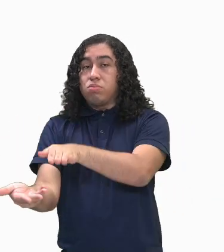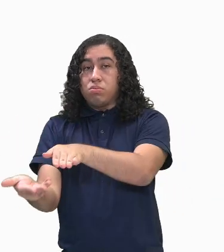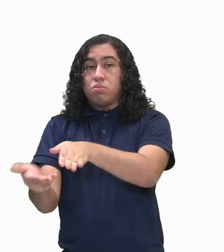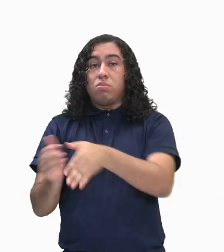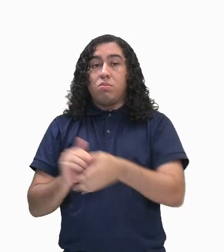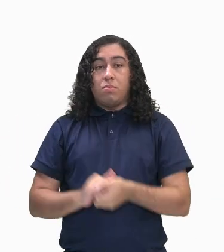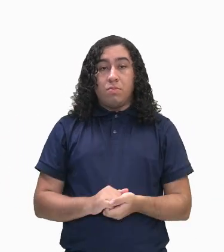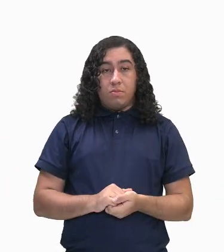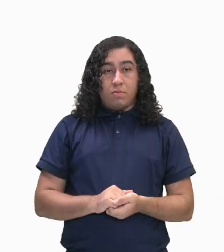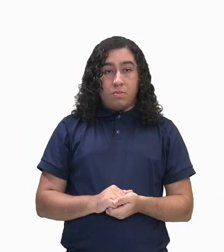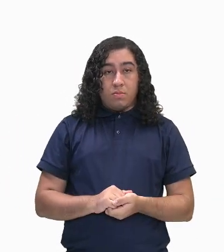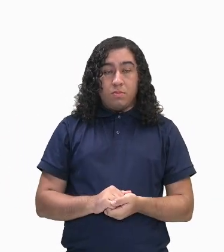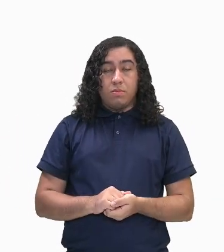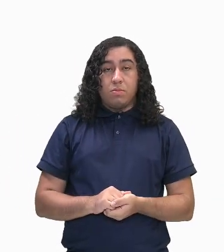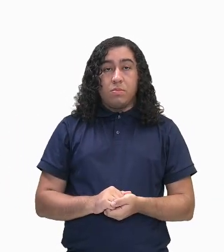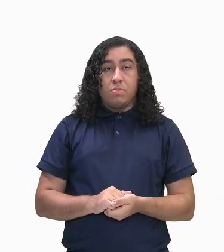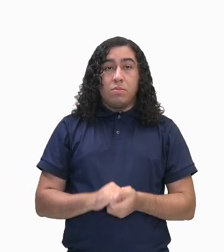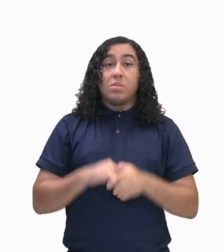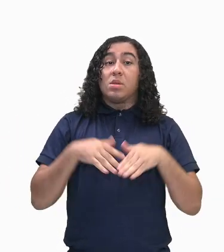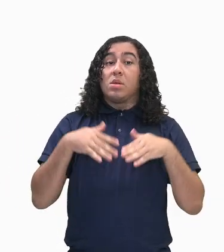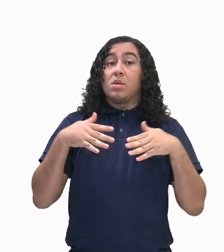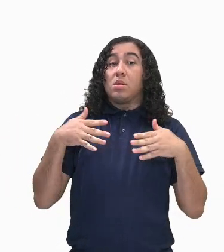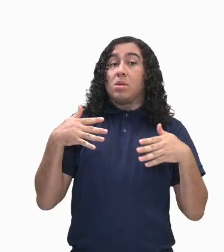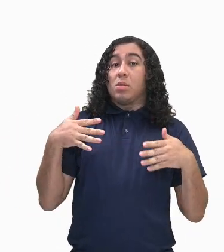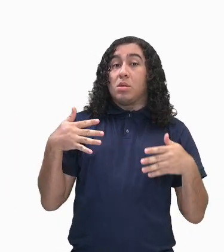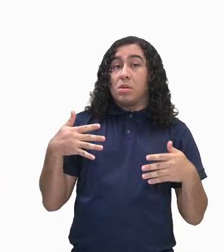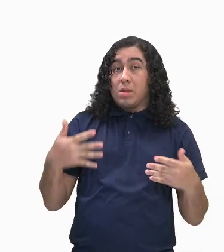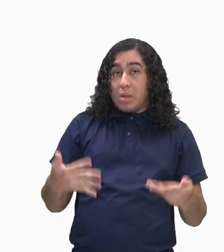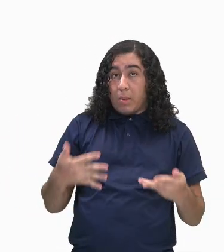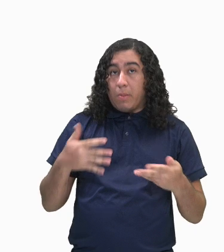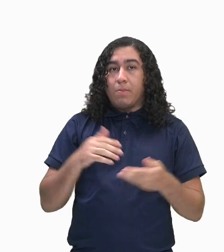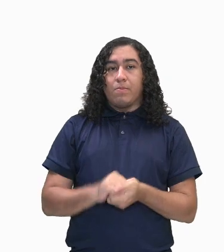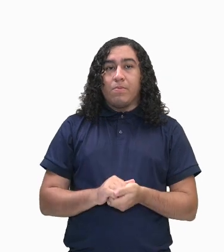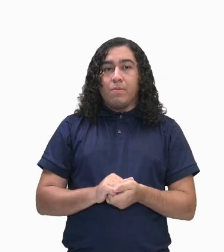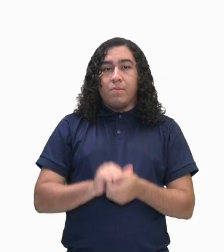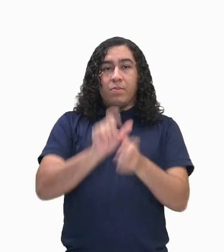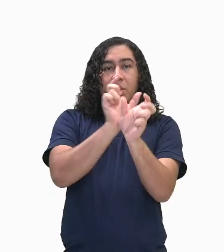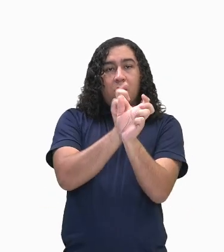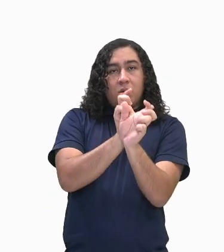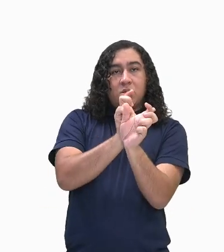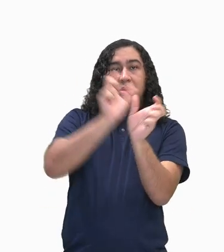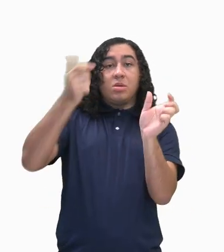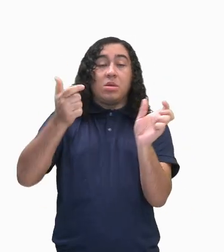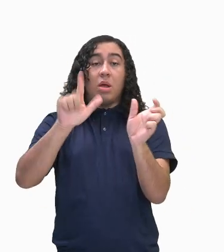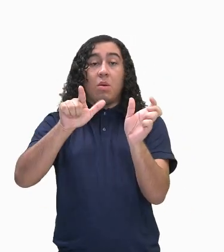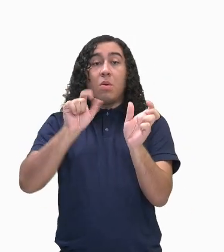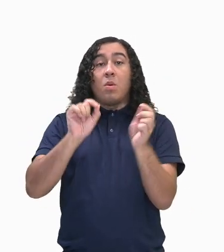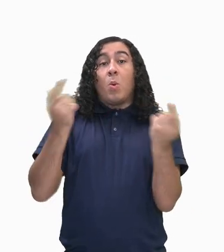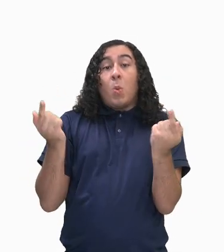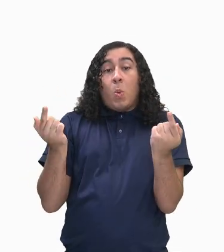céu, desceu ao mar. Então, a antítese são as palavras de sentido